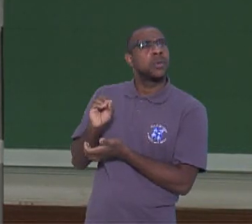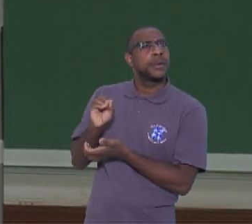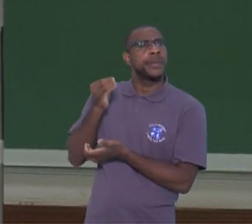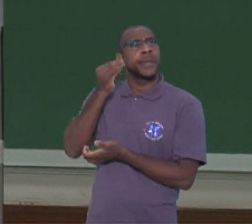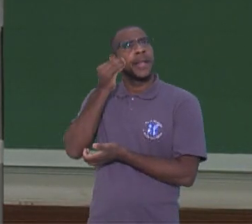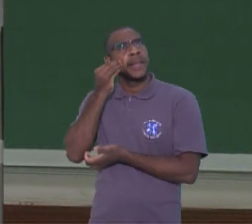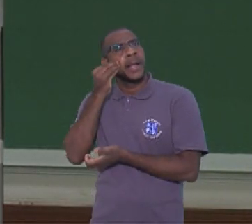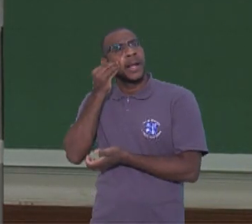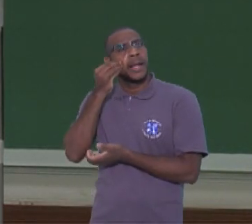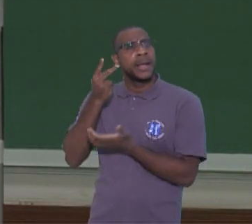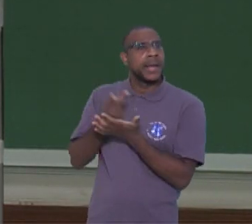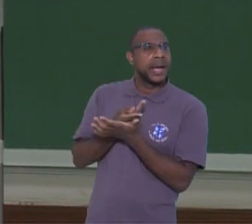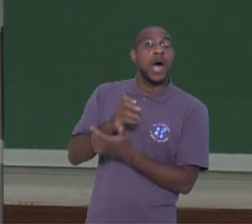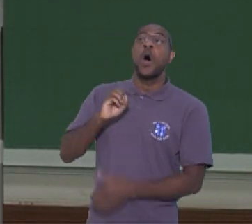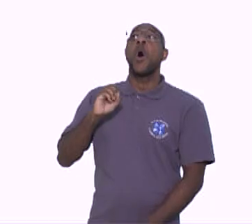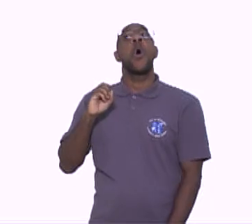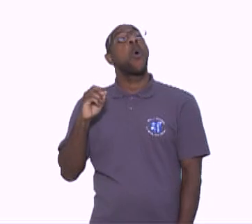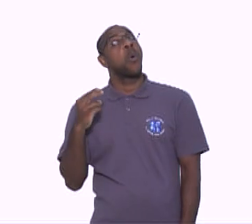Olha só. Ou